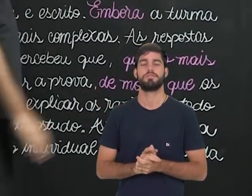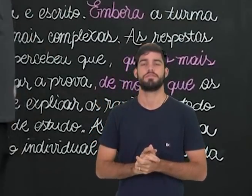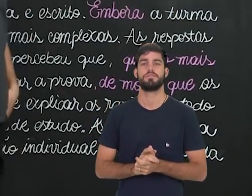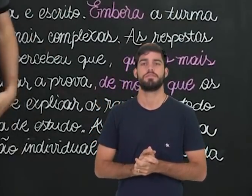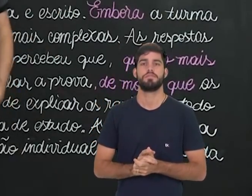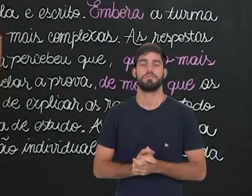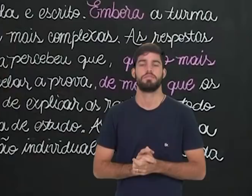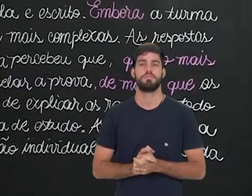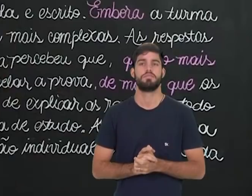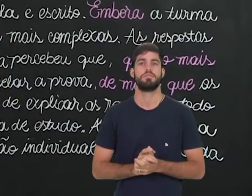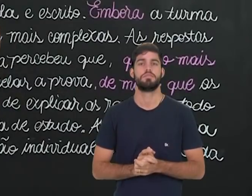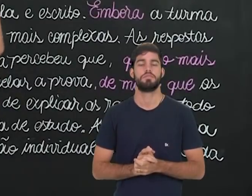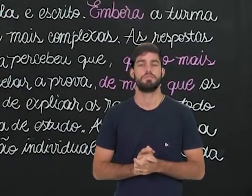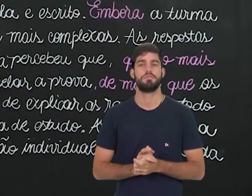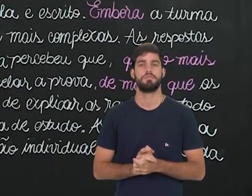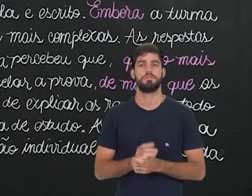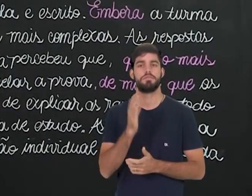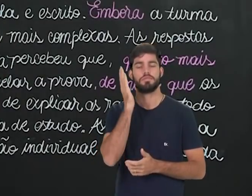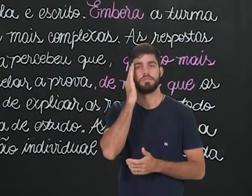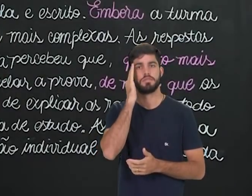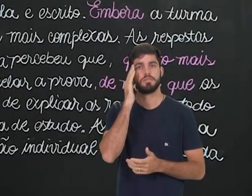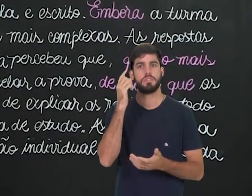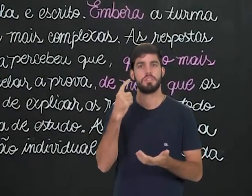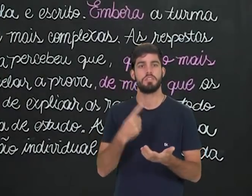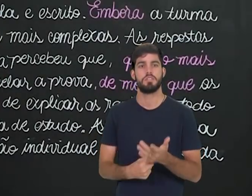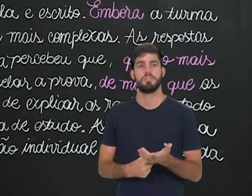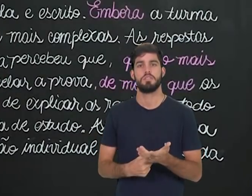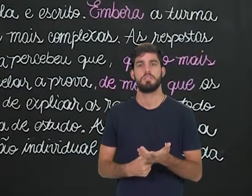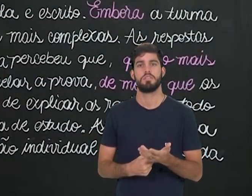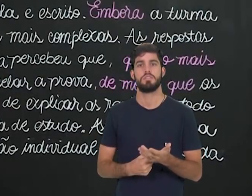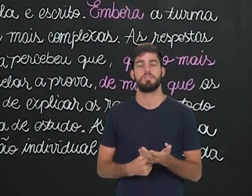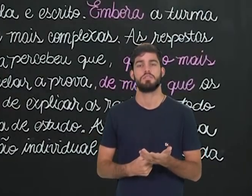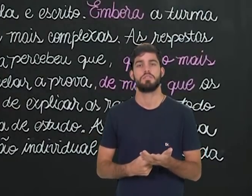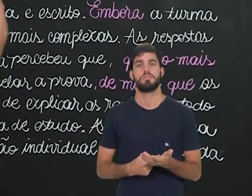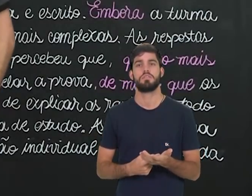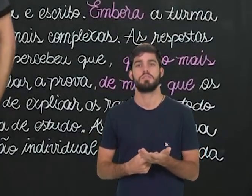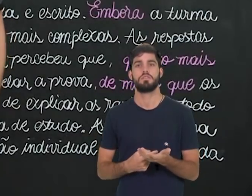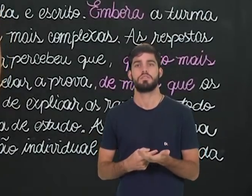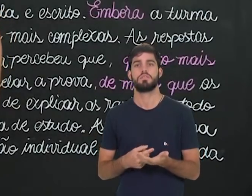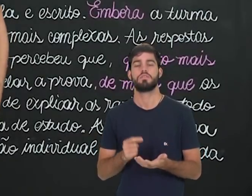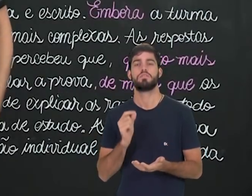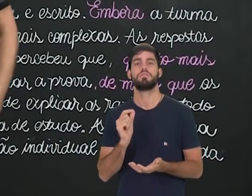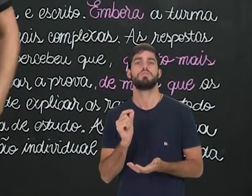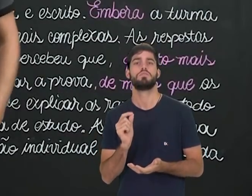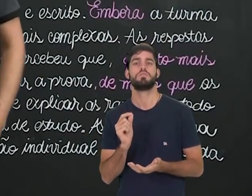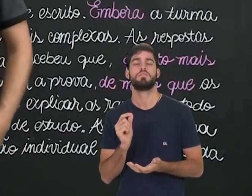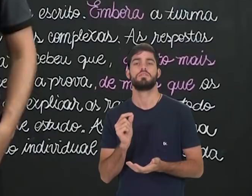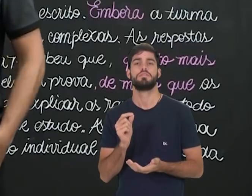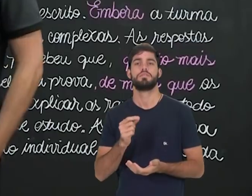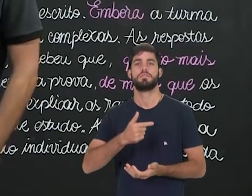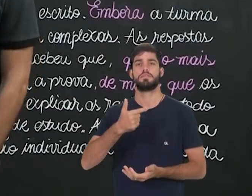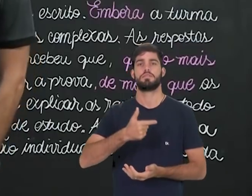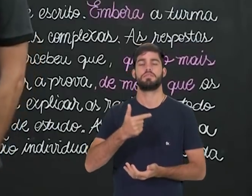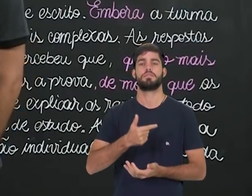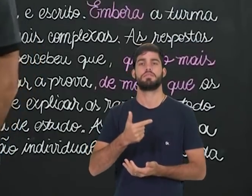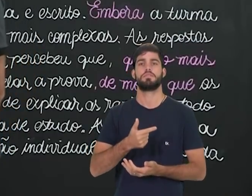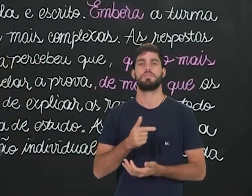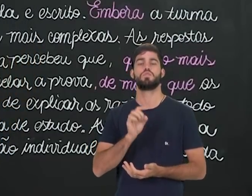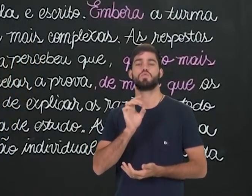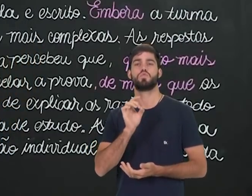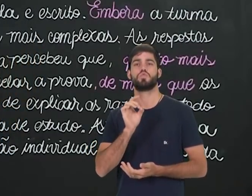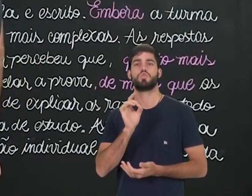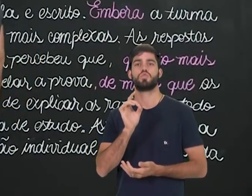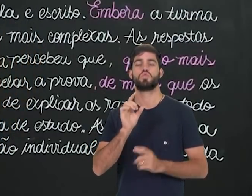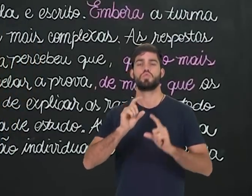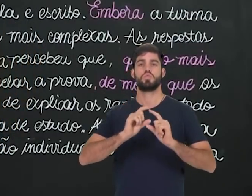adverbial conformativa, marcada aqui pelo uso do conectivo segundo. Somente essa oração não teria valor